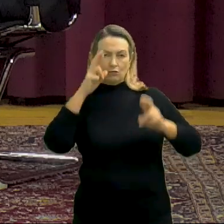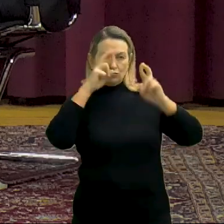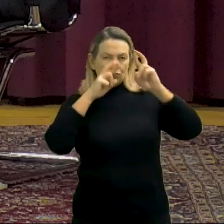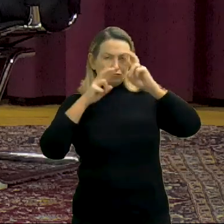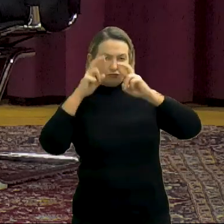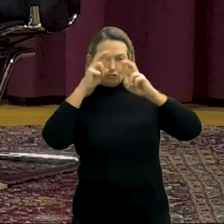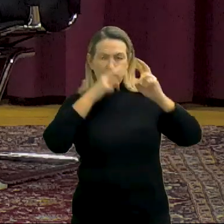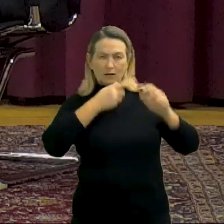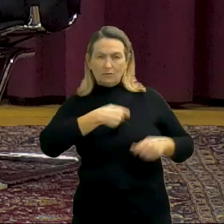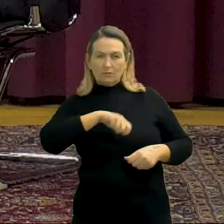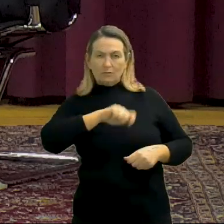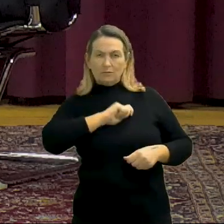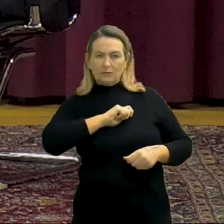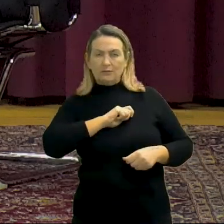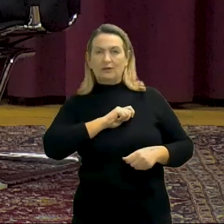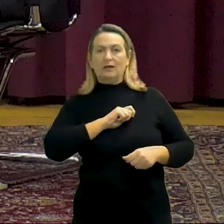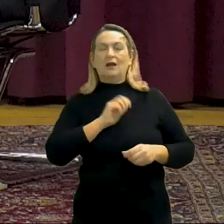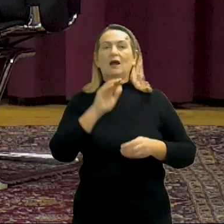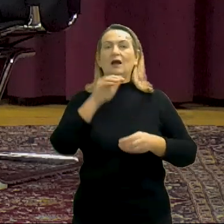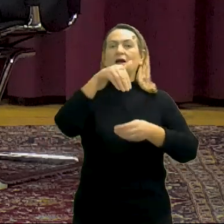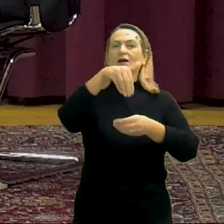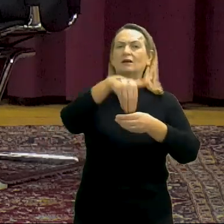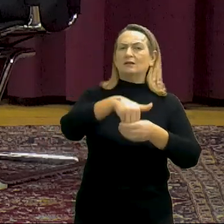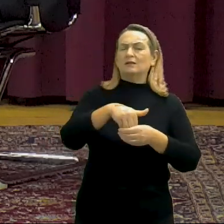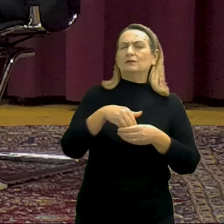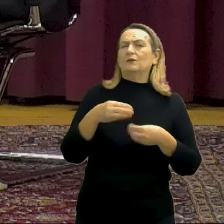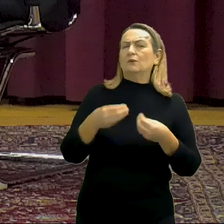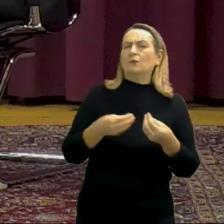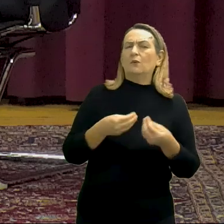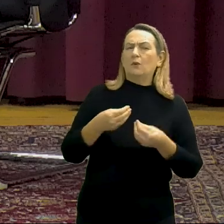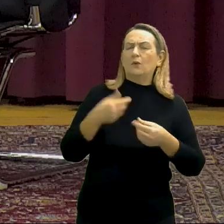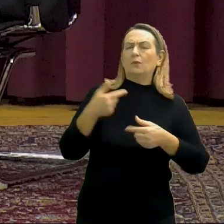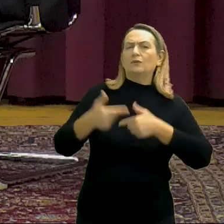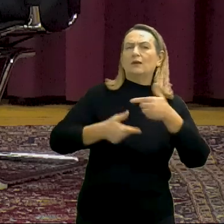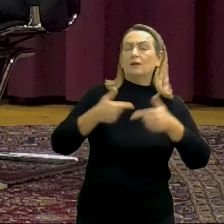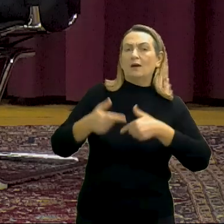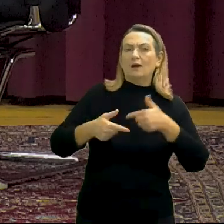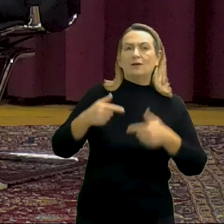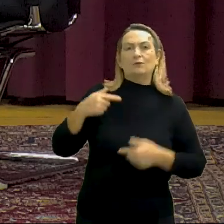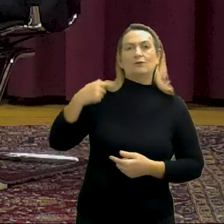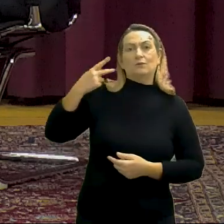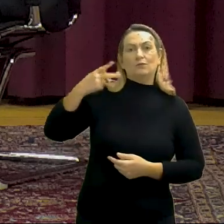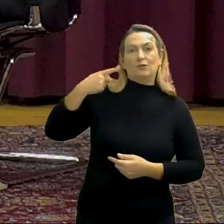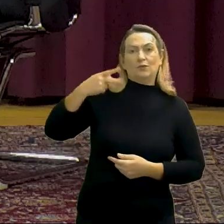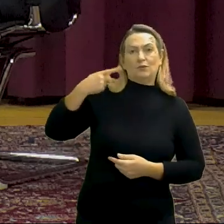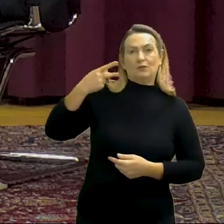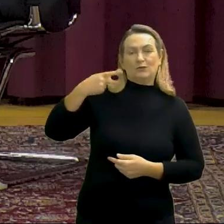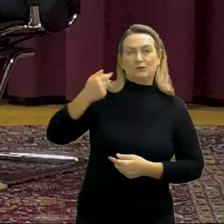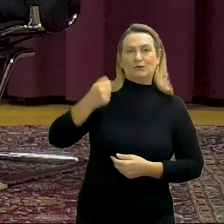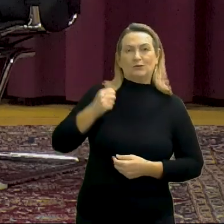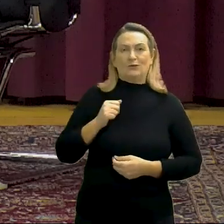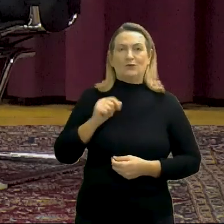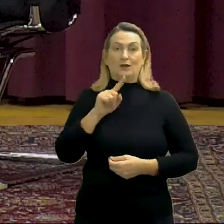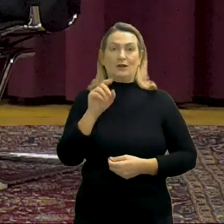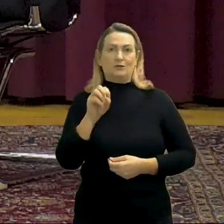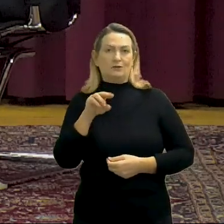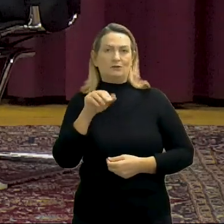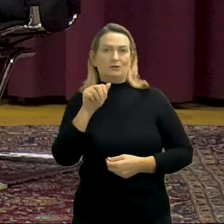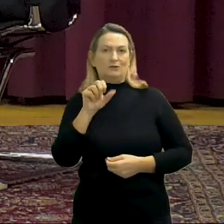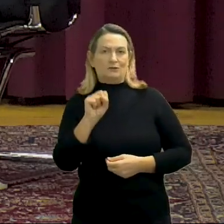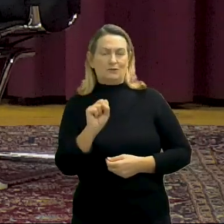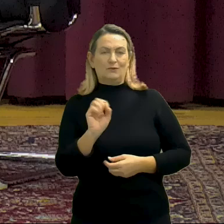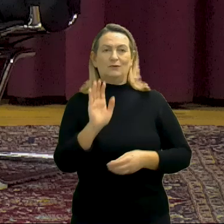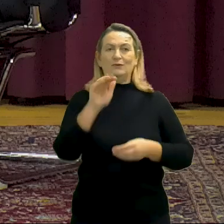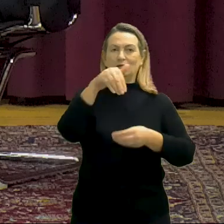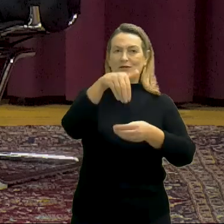feita pelo promotor Me fale um pouco da atuação do promotor nas comarcas nas zonas eleitorais né a respeito da